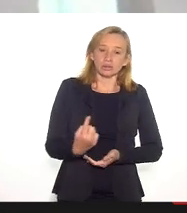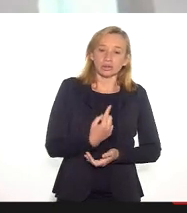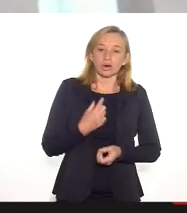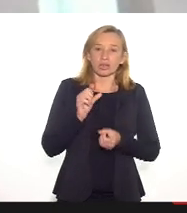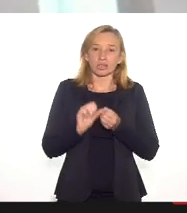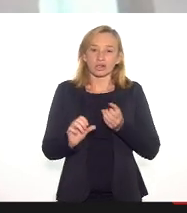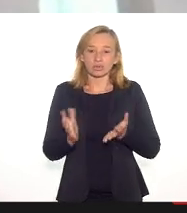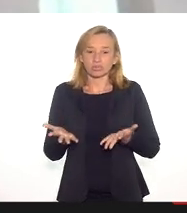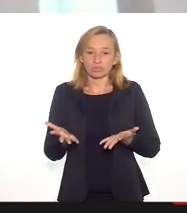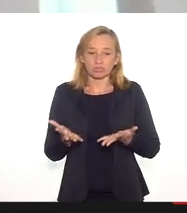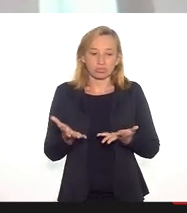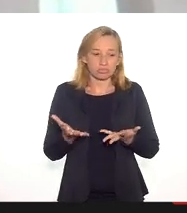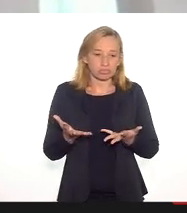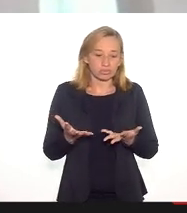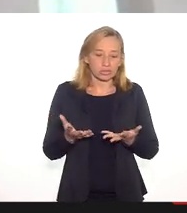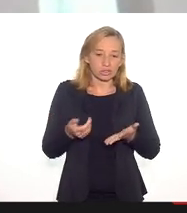fizemos